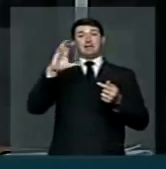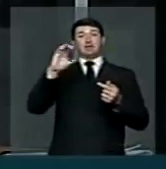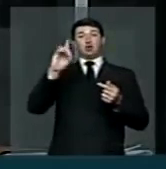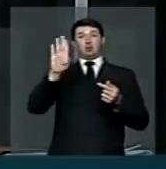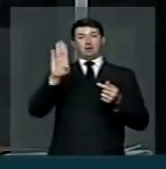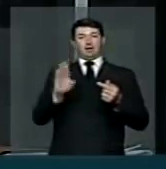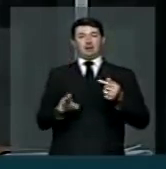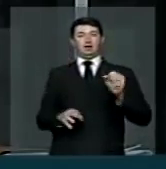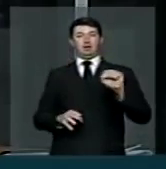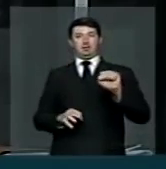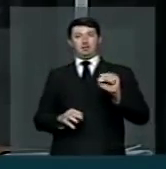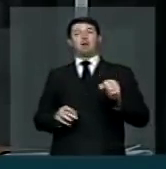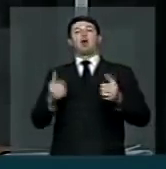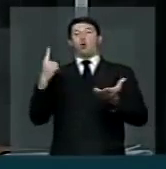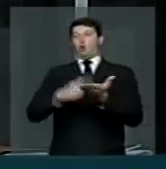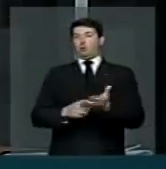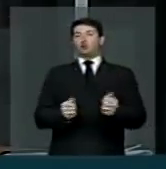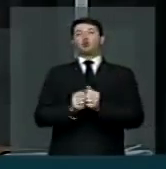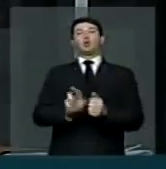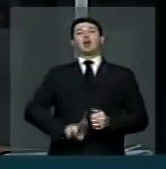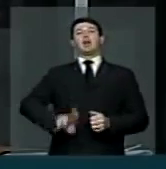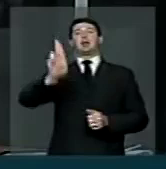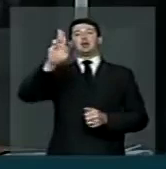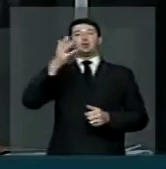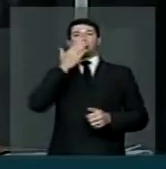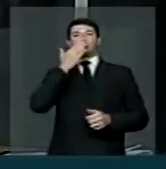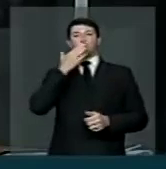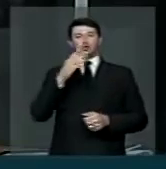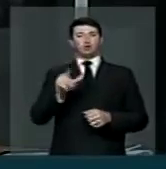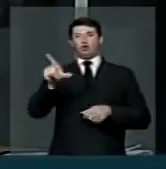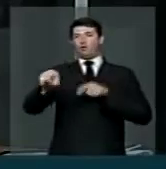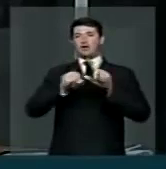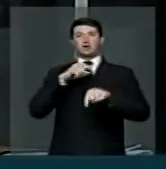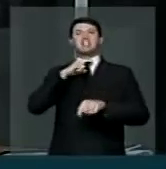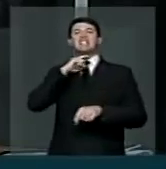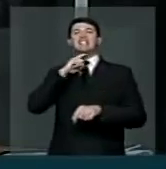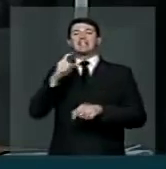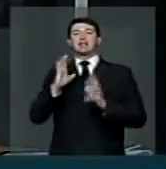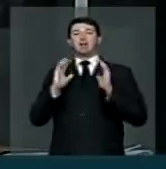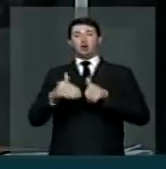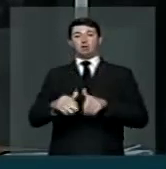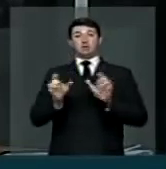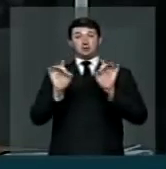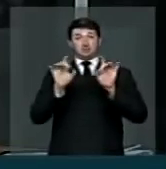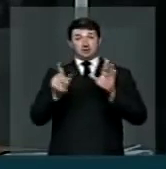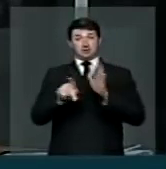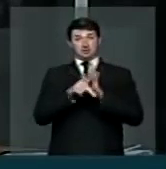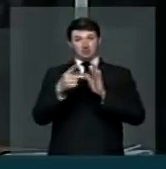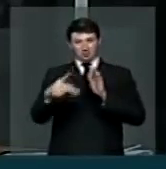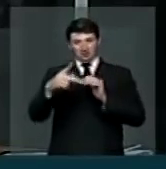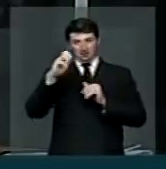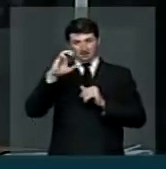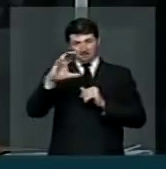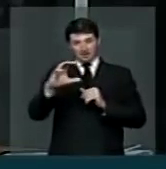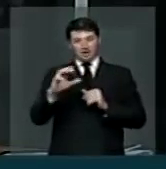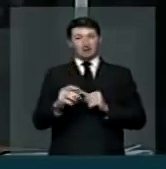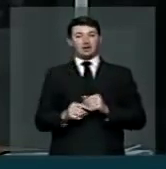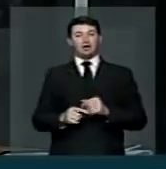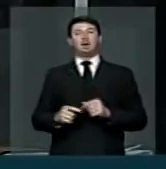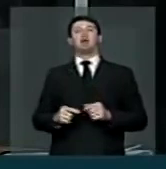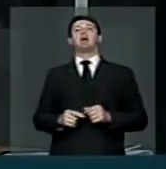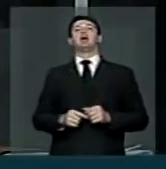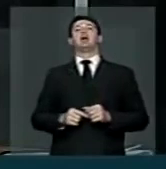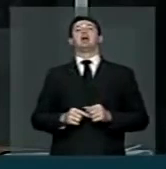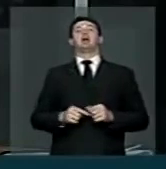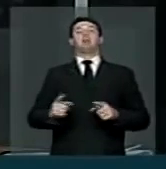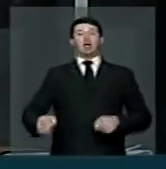comprometeram-se com os representantes dos índios de não indicar membros à comissão especial dessa PEC que afronta a